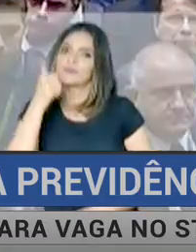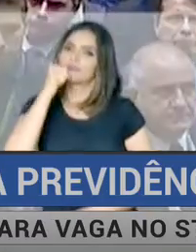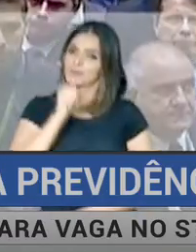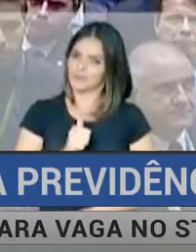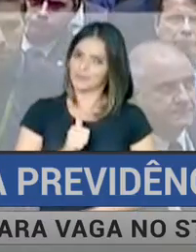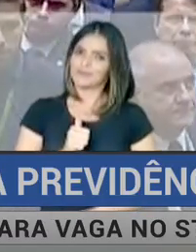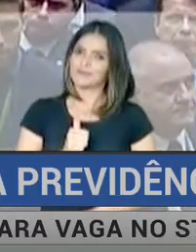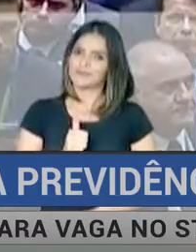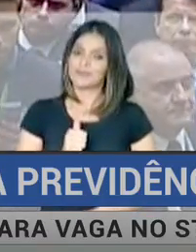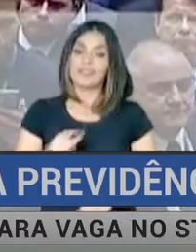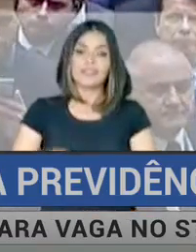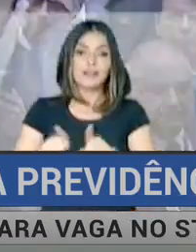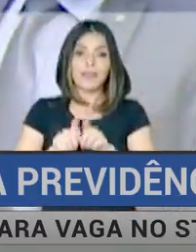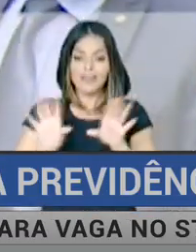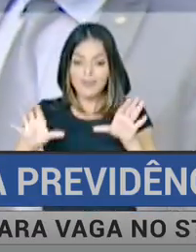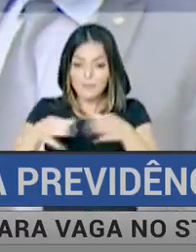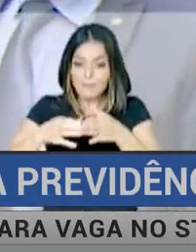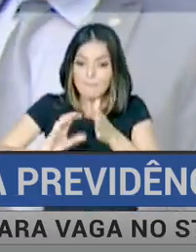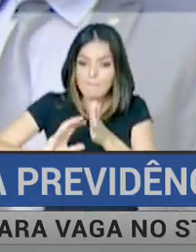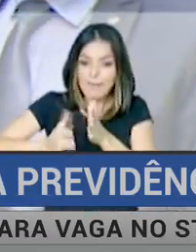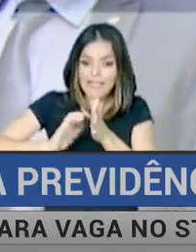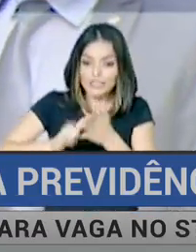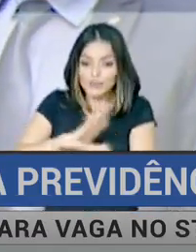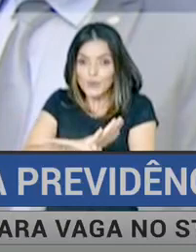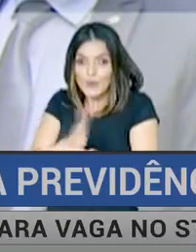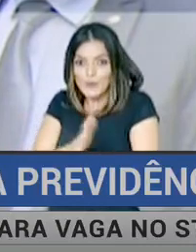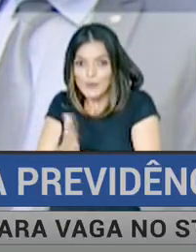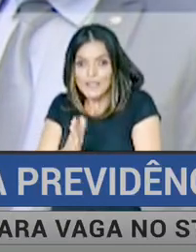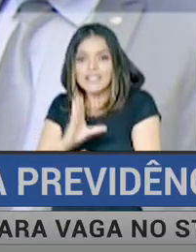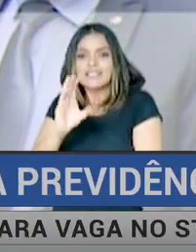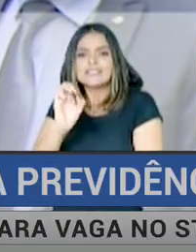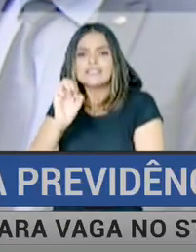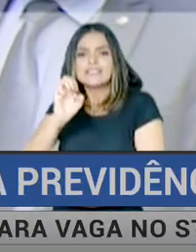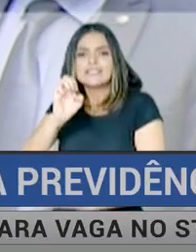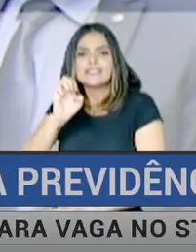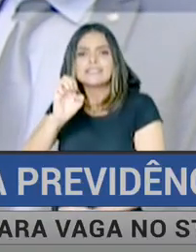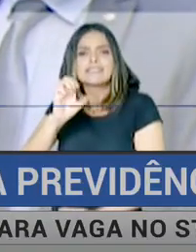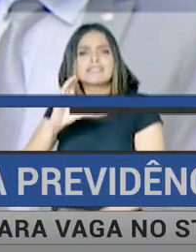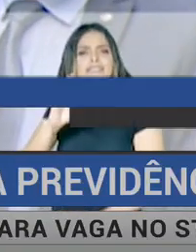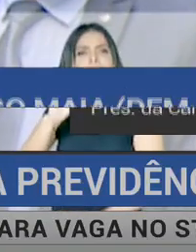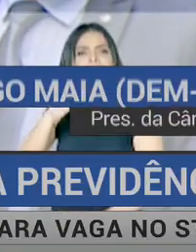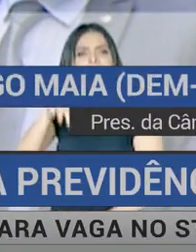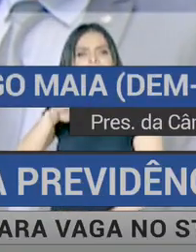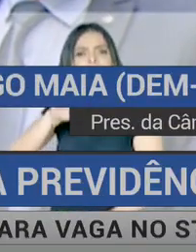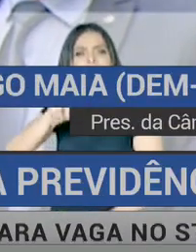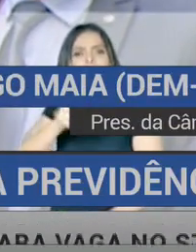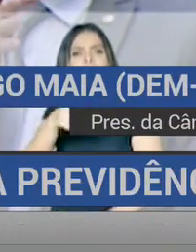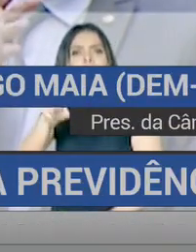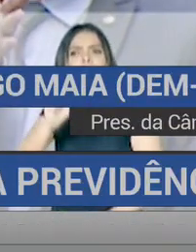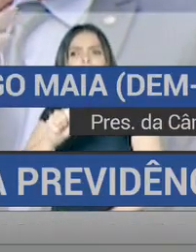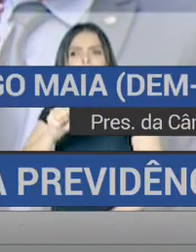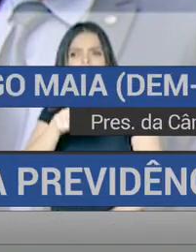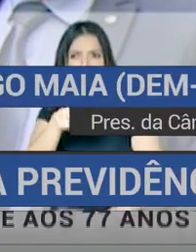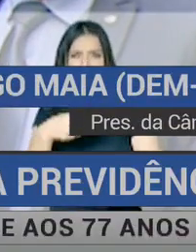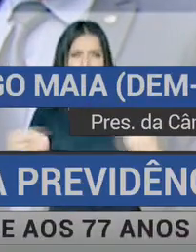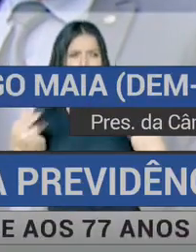deputadas. O Centrão. Centrão é essa coisa que ninguém sabe o que é, mas é do